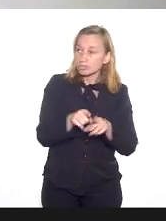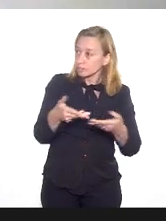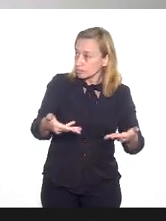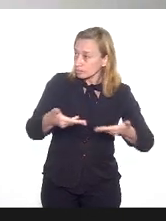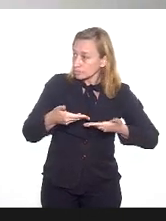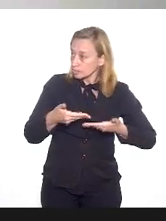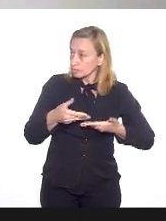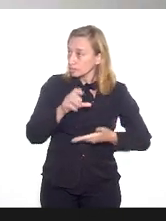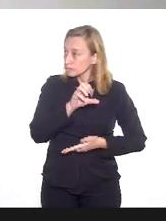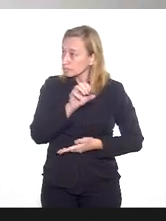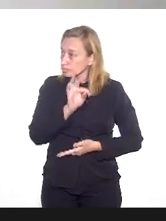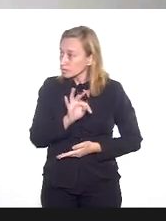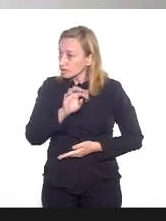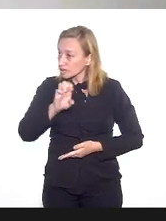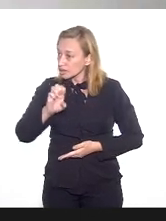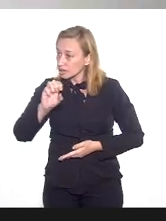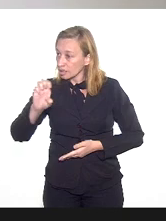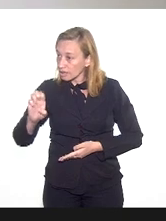convidados do TCE e do